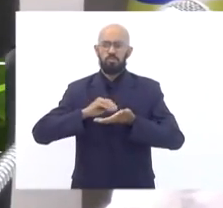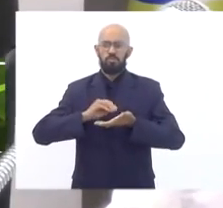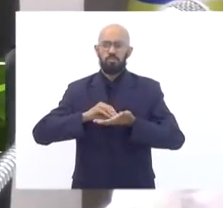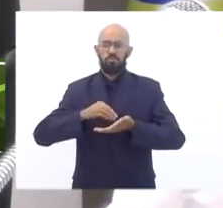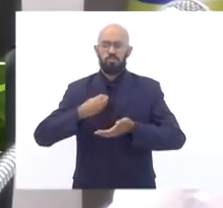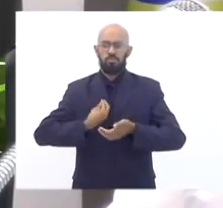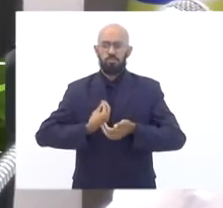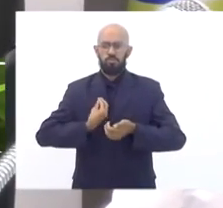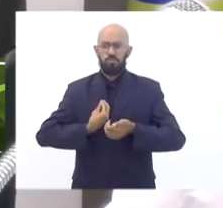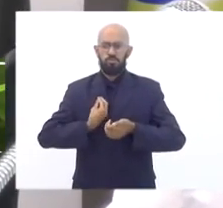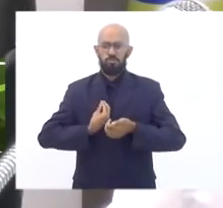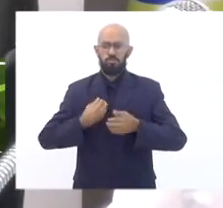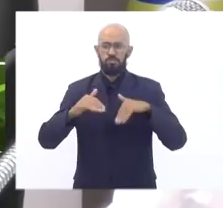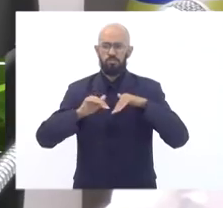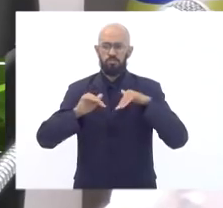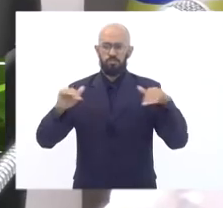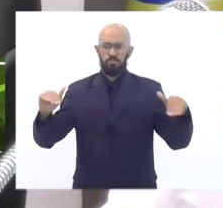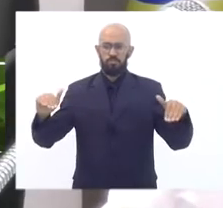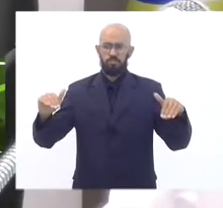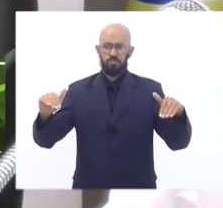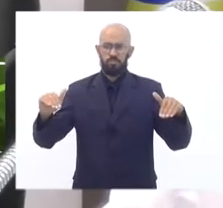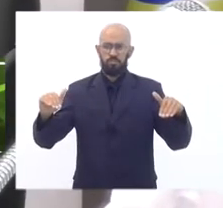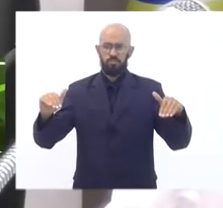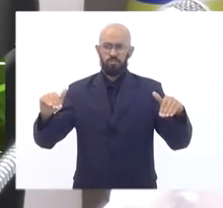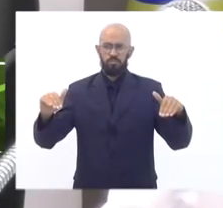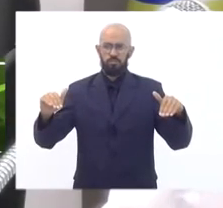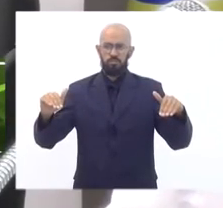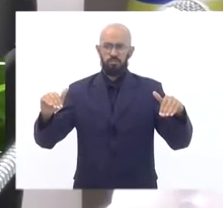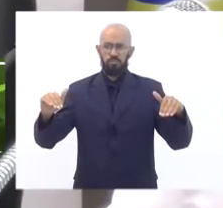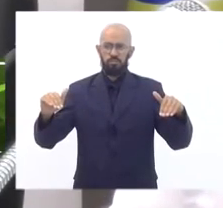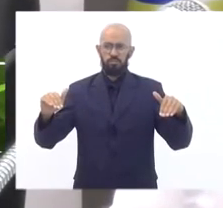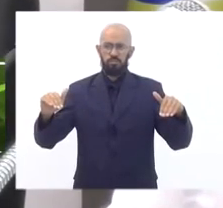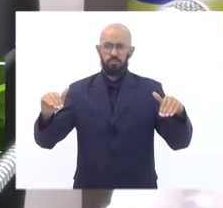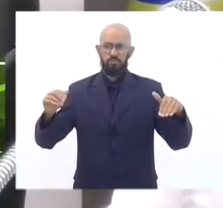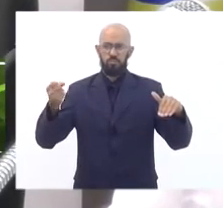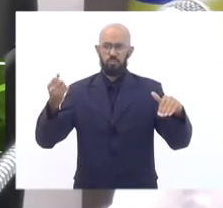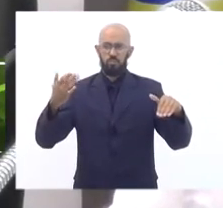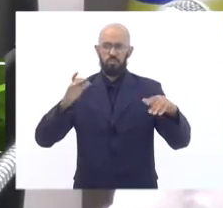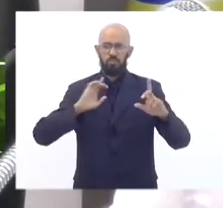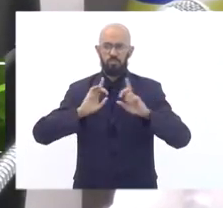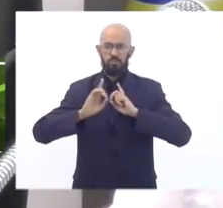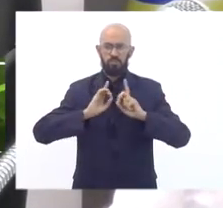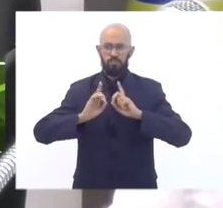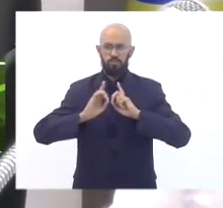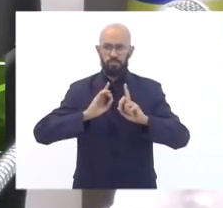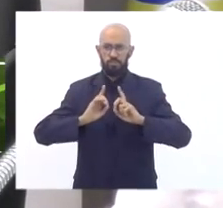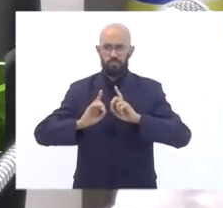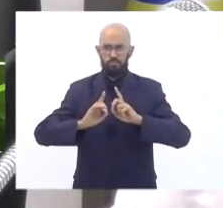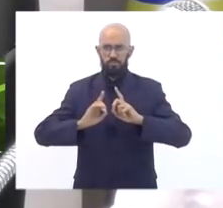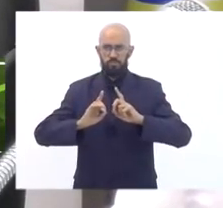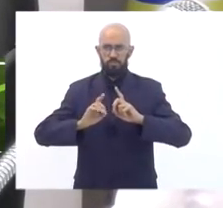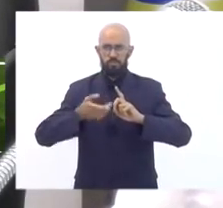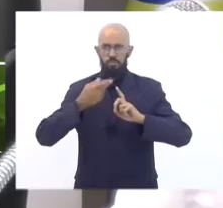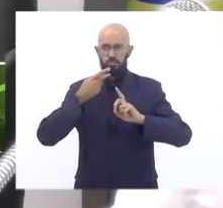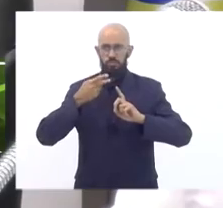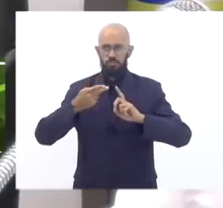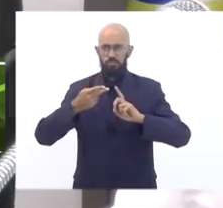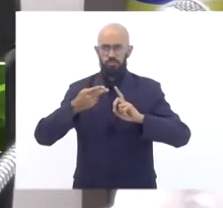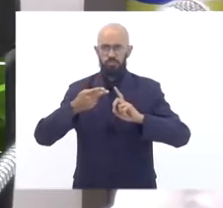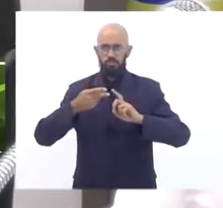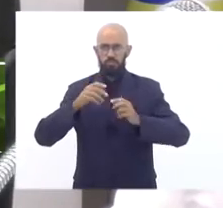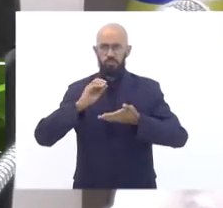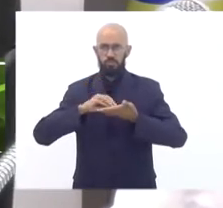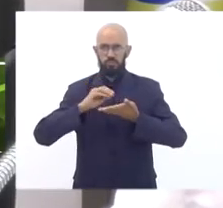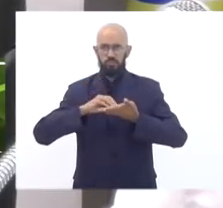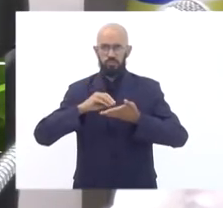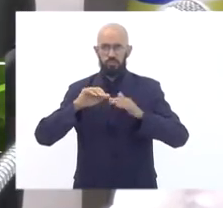na mesa quando se debate, quando se discute, quando se elabora, falta